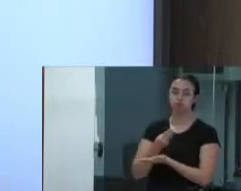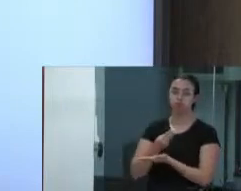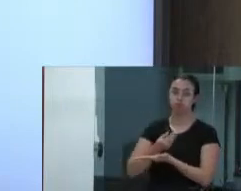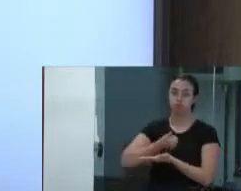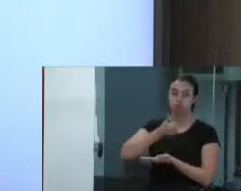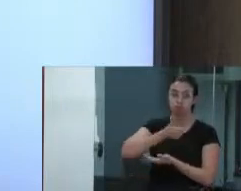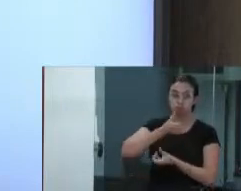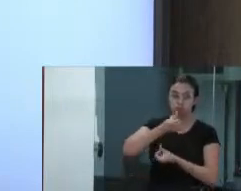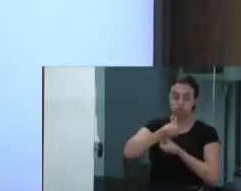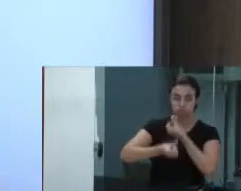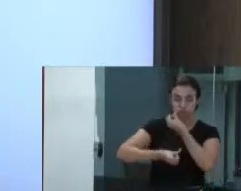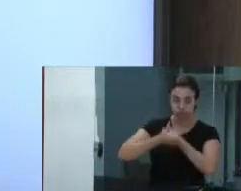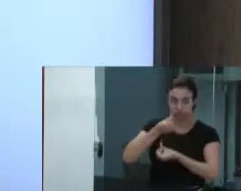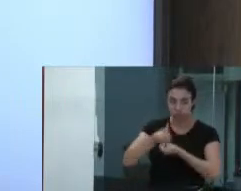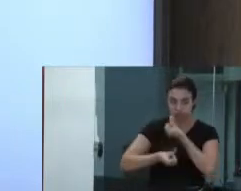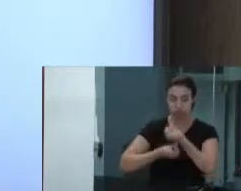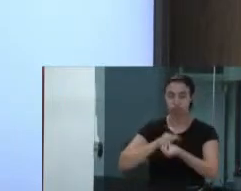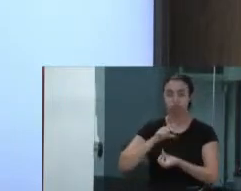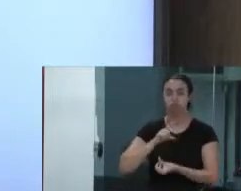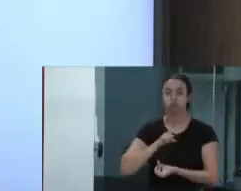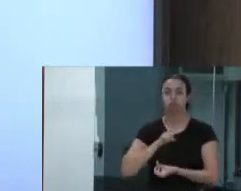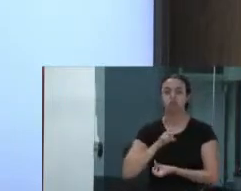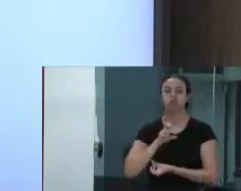primeiro semestre, agora, a gente teve